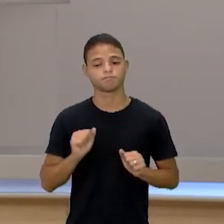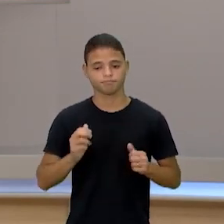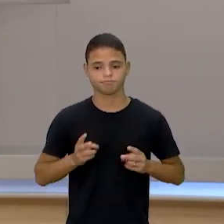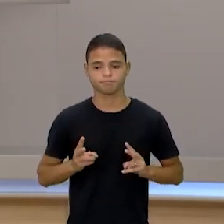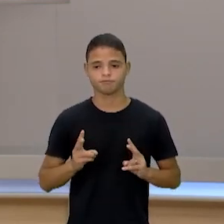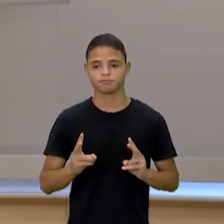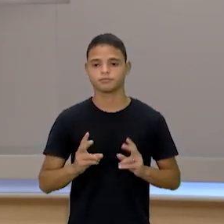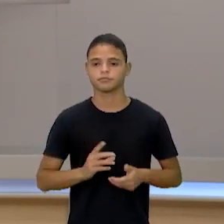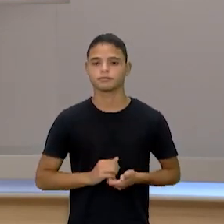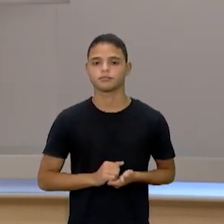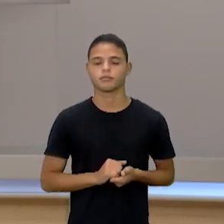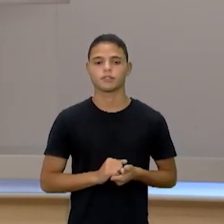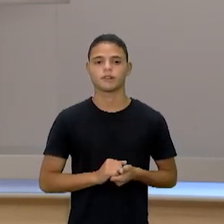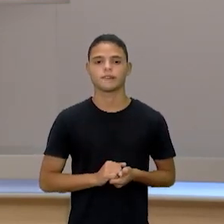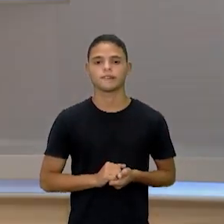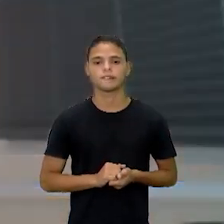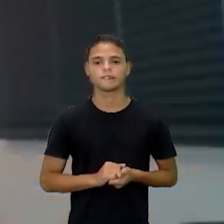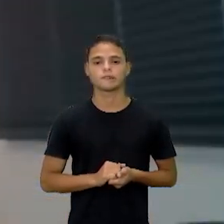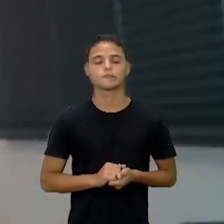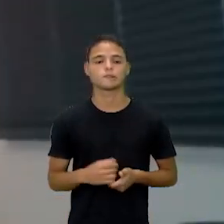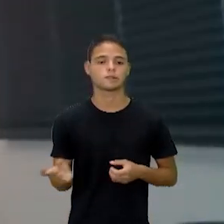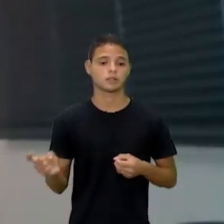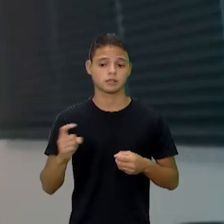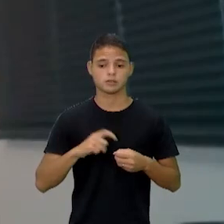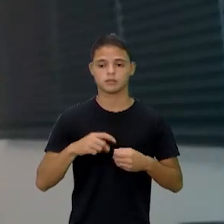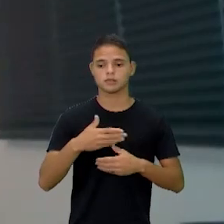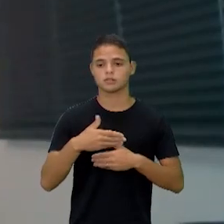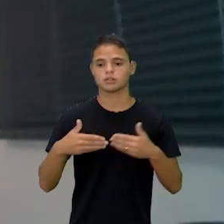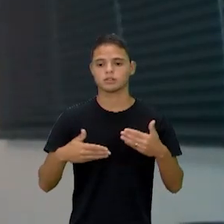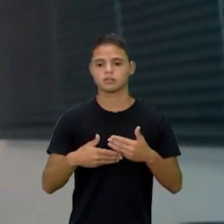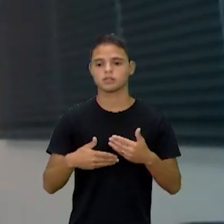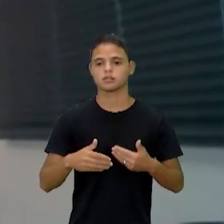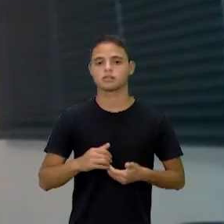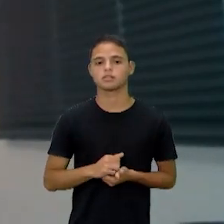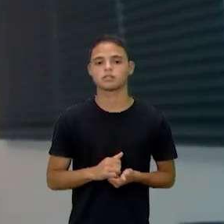sua. Vamos lá, voltar para o slide, então.